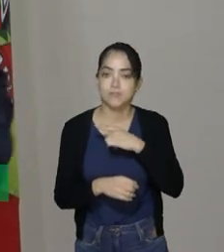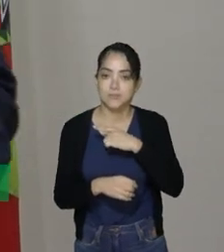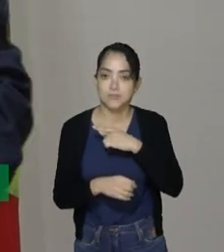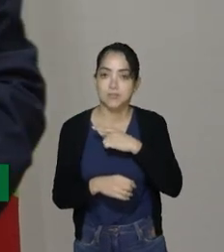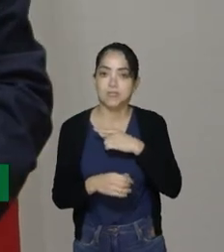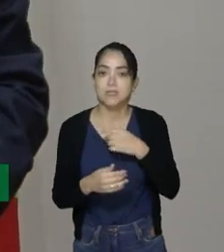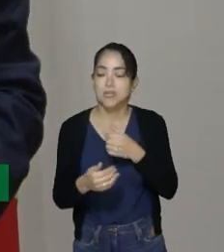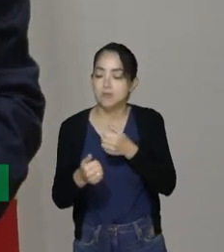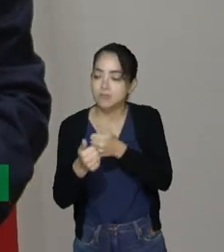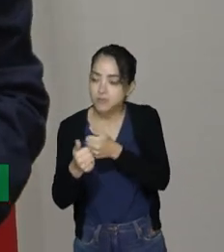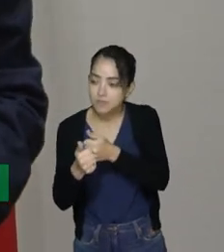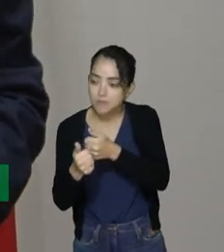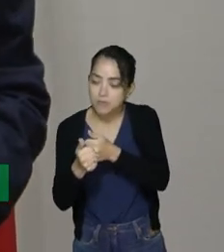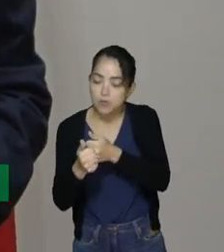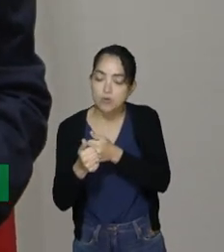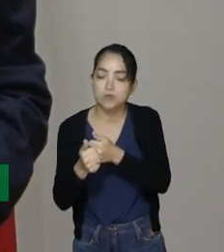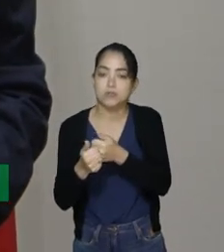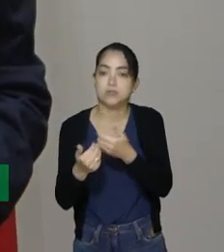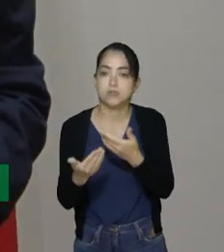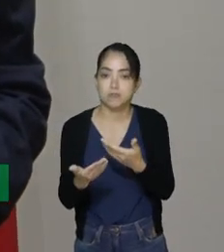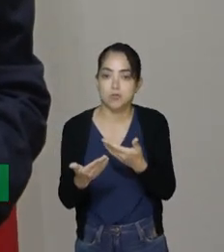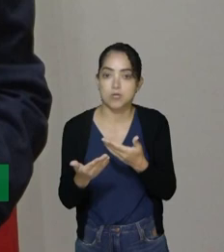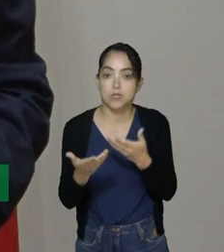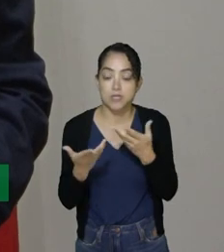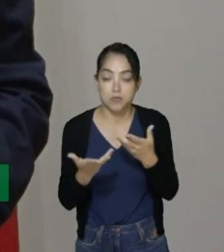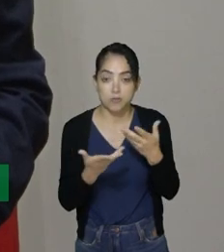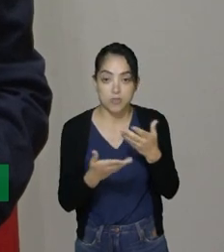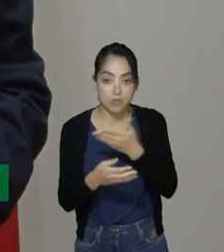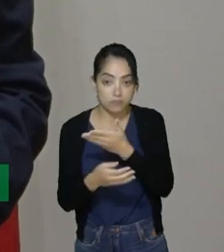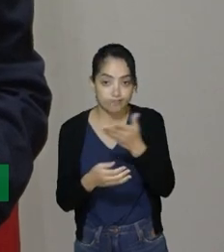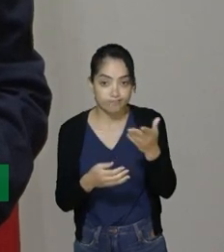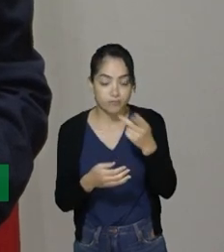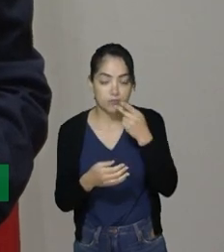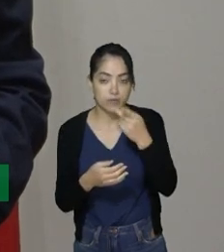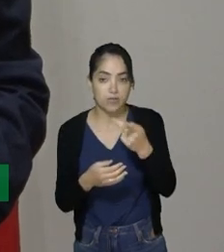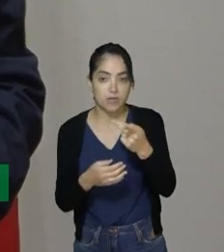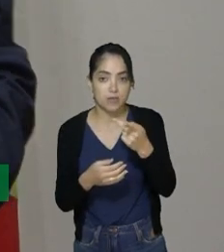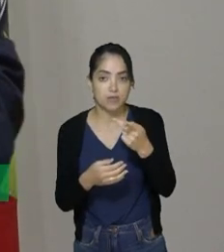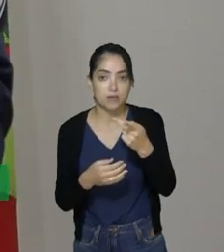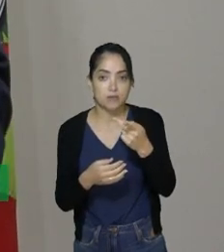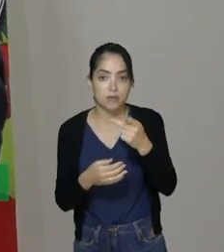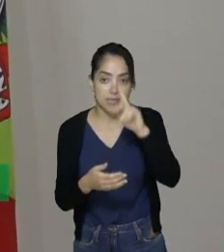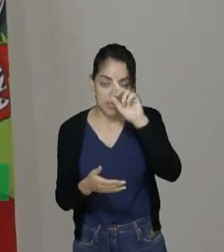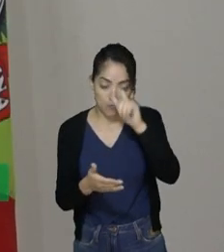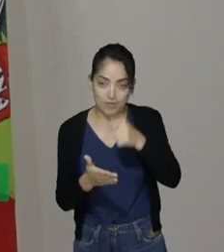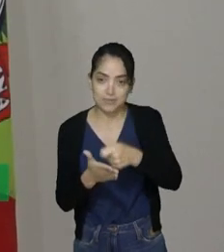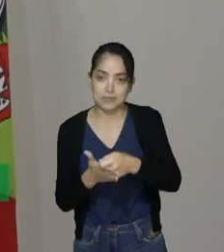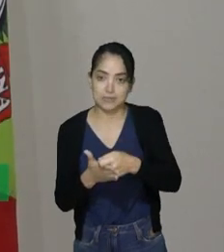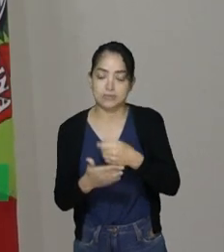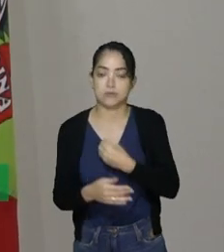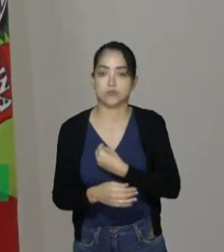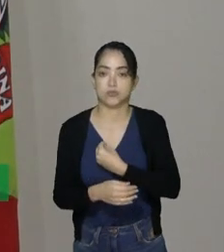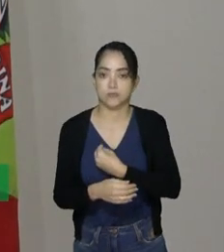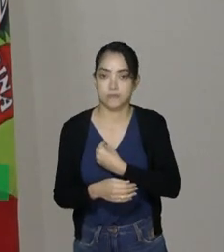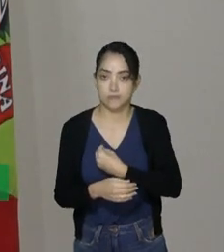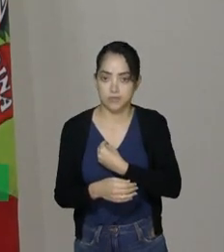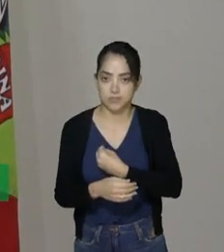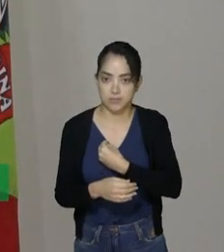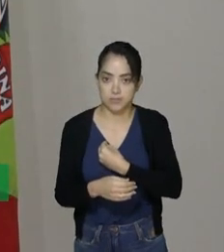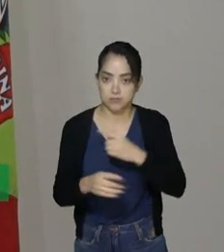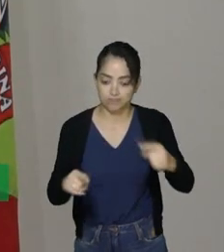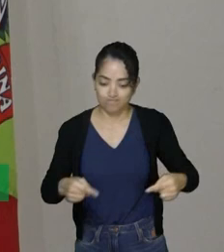mais próximo de vocês aqui. E eu quero dizer para todos vocês, uma decisão de vida, de não disputar